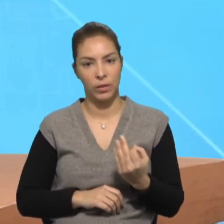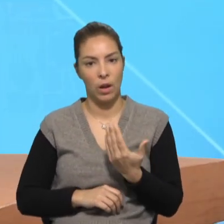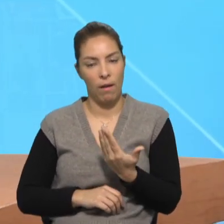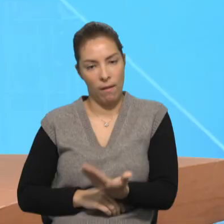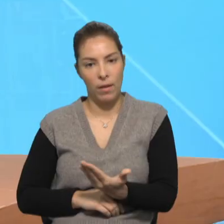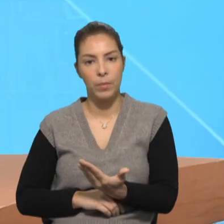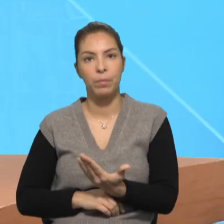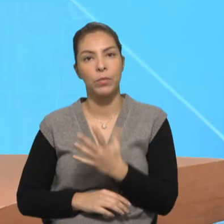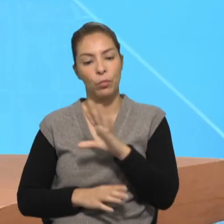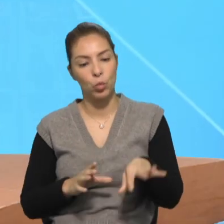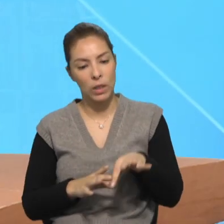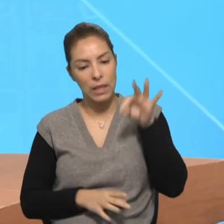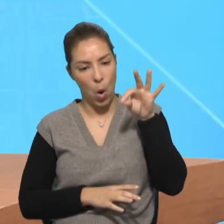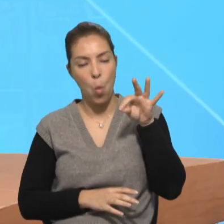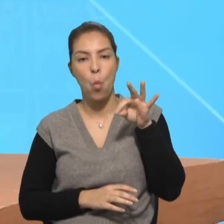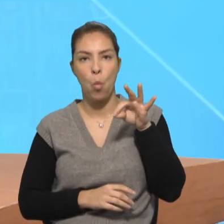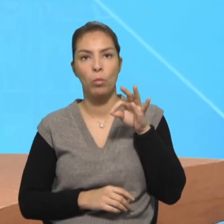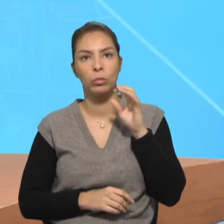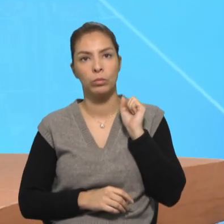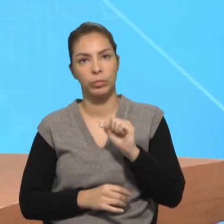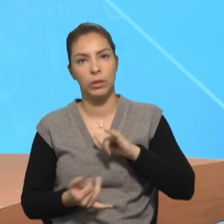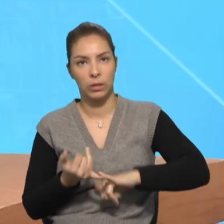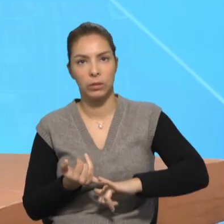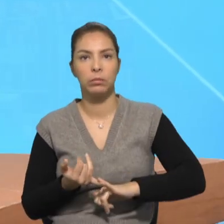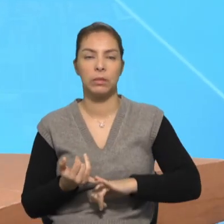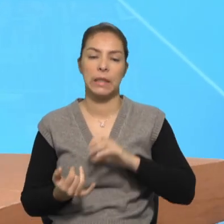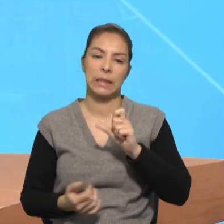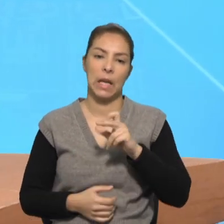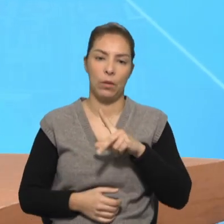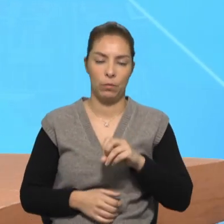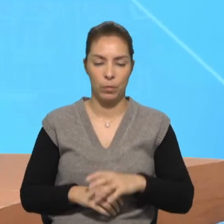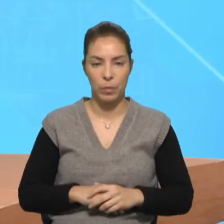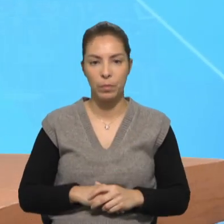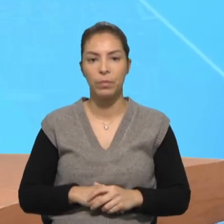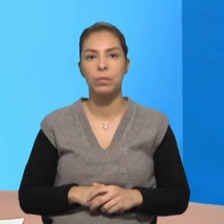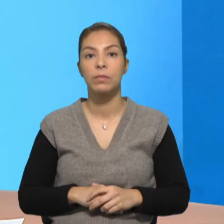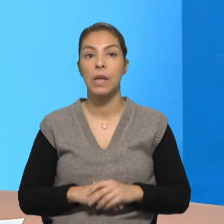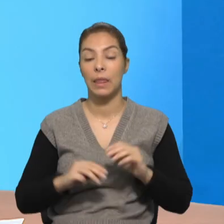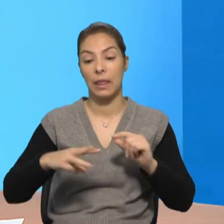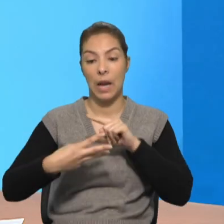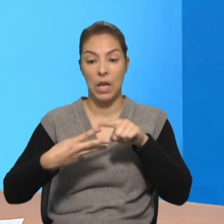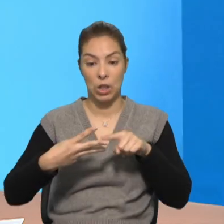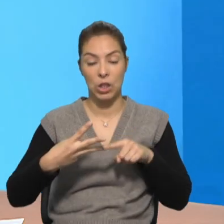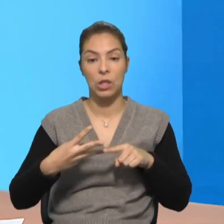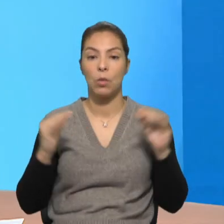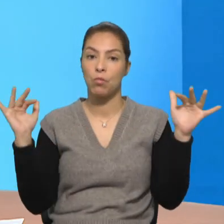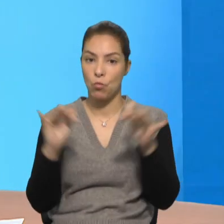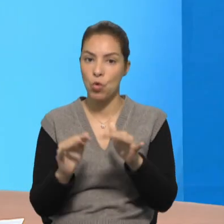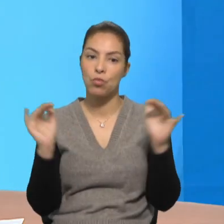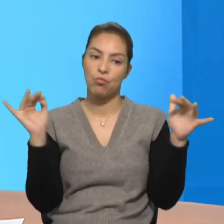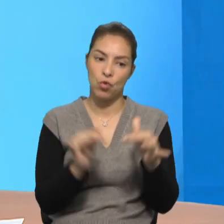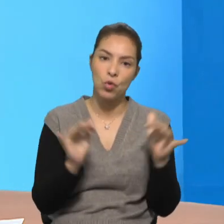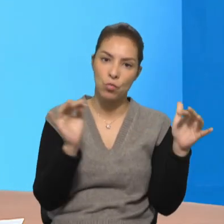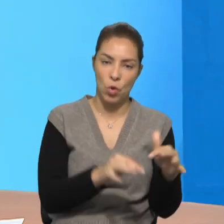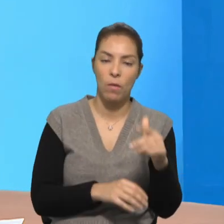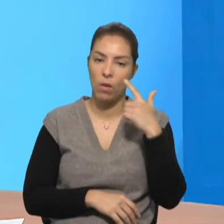da Fundação da Associação Zero. São 3 conferências que se inserem, de facto, num conjunto de iniciativas que em Portugal e em